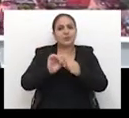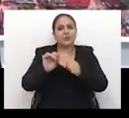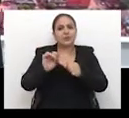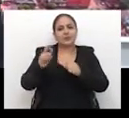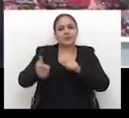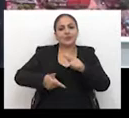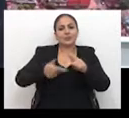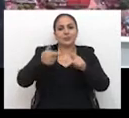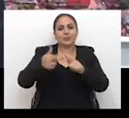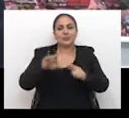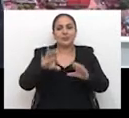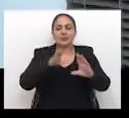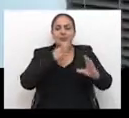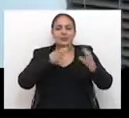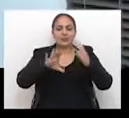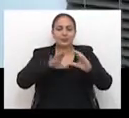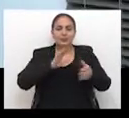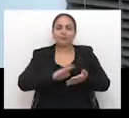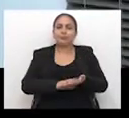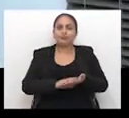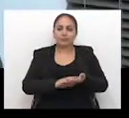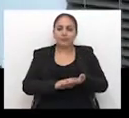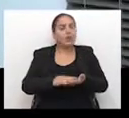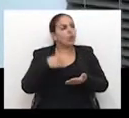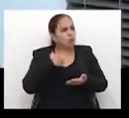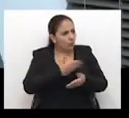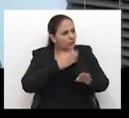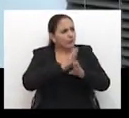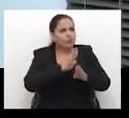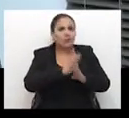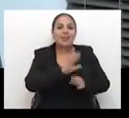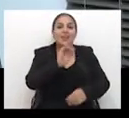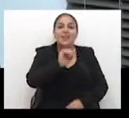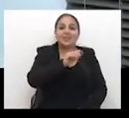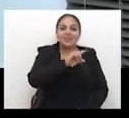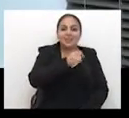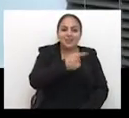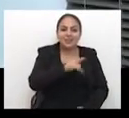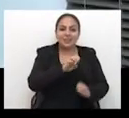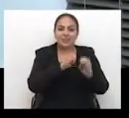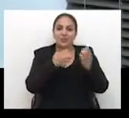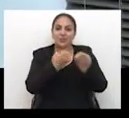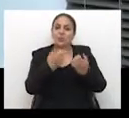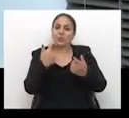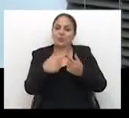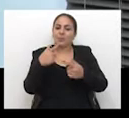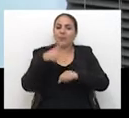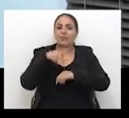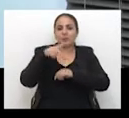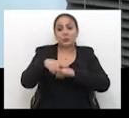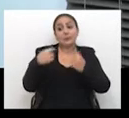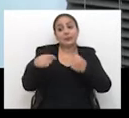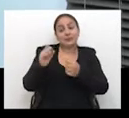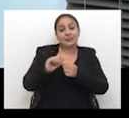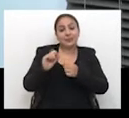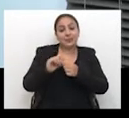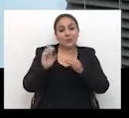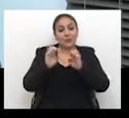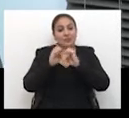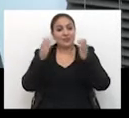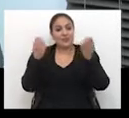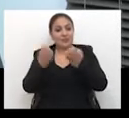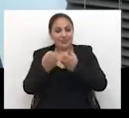para fazer um segundo canto do planeta nós estamos até auxiliando e ajudando o adão do que nós temos de ser então por que passa o mundo merece ser